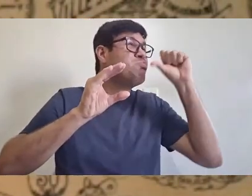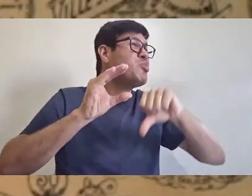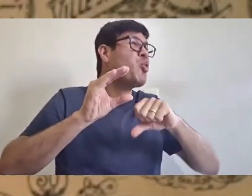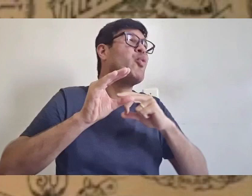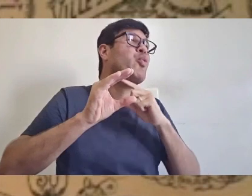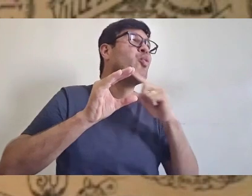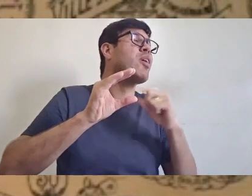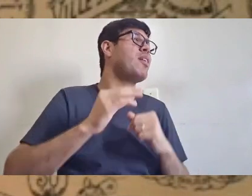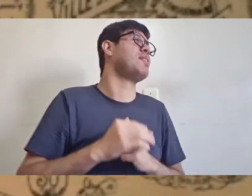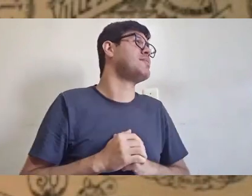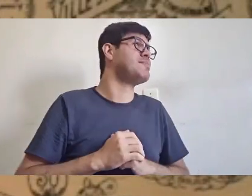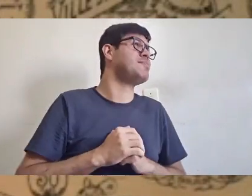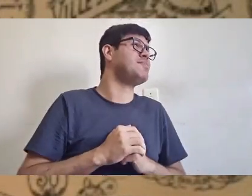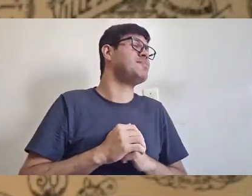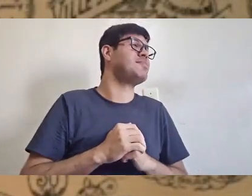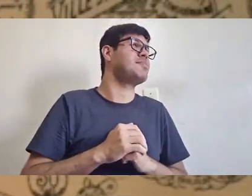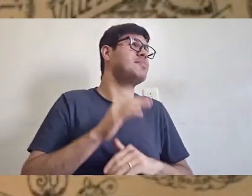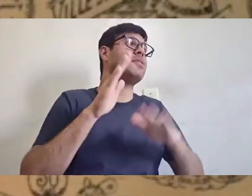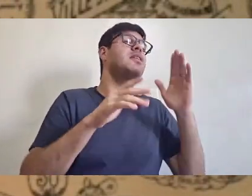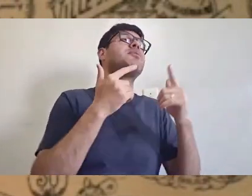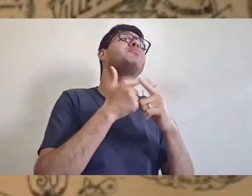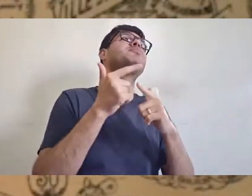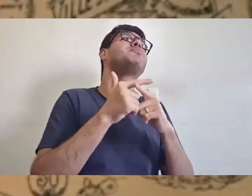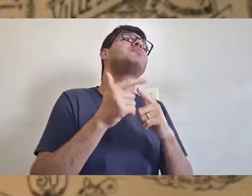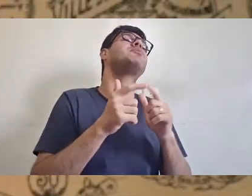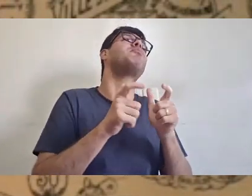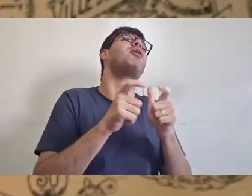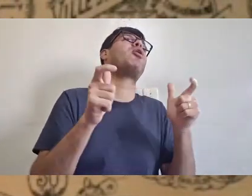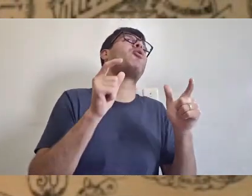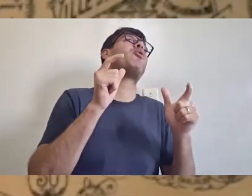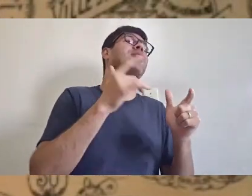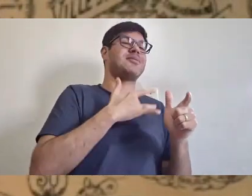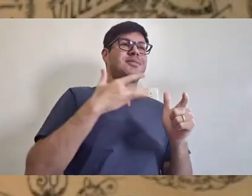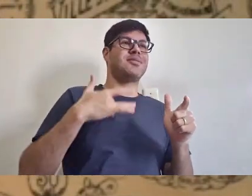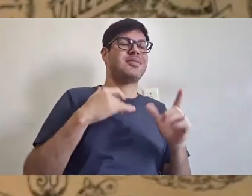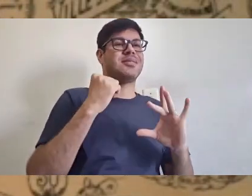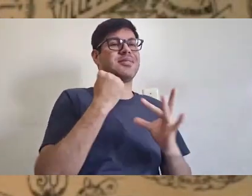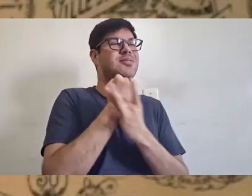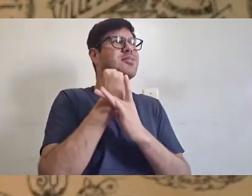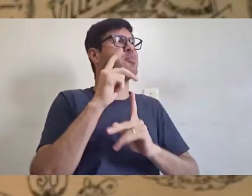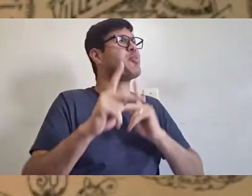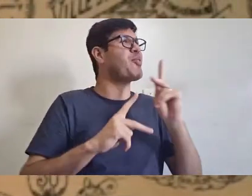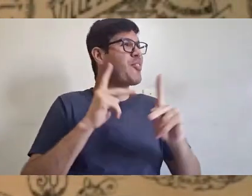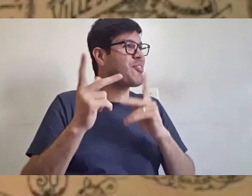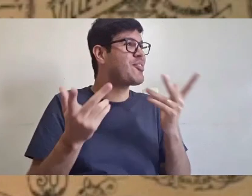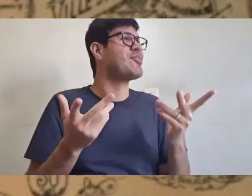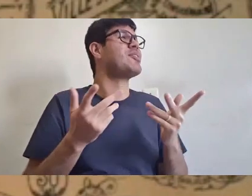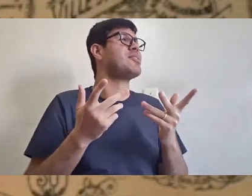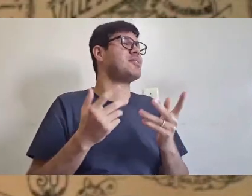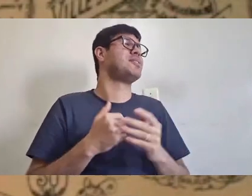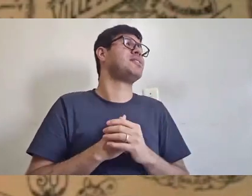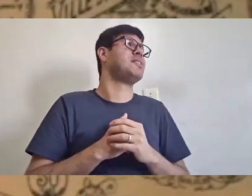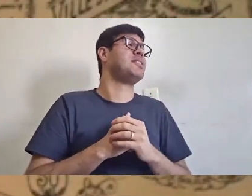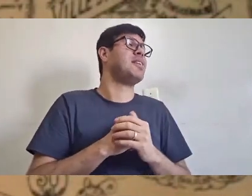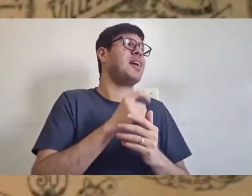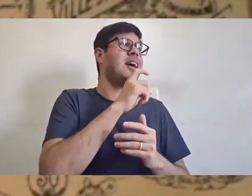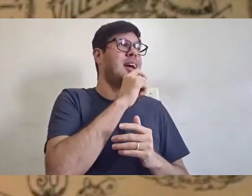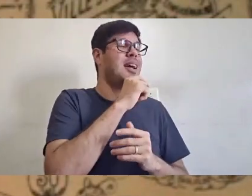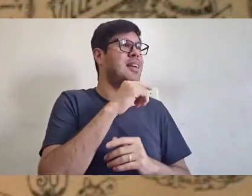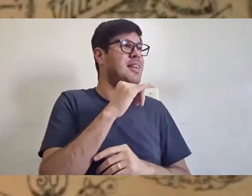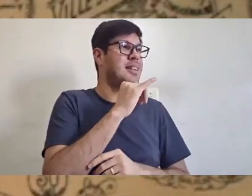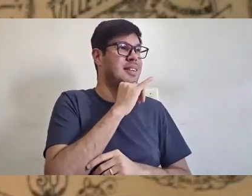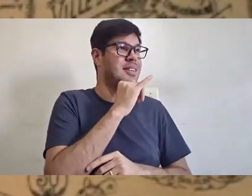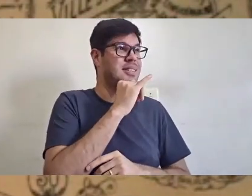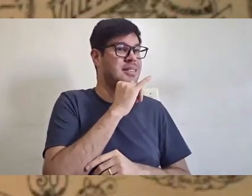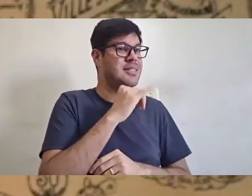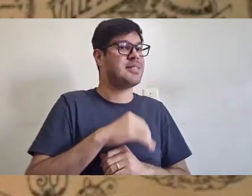Hoje você veja o seguinte, o maior problema dos municípios, né, é a saúde e a segurança pública.